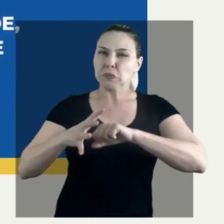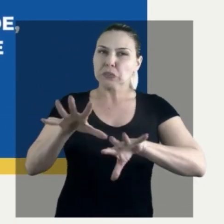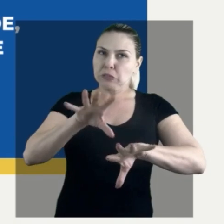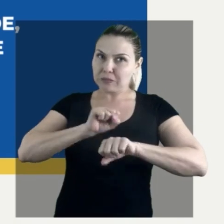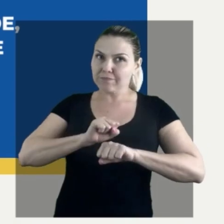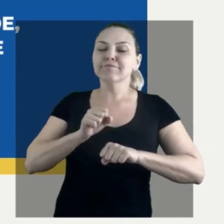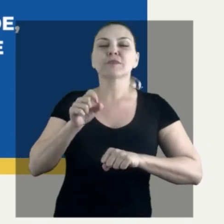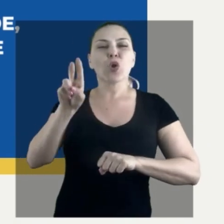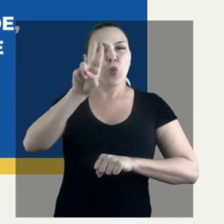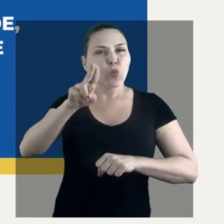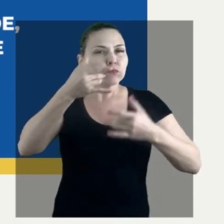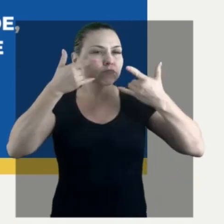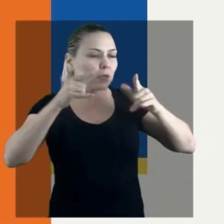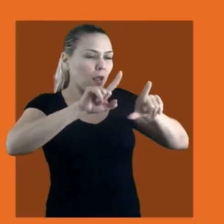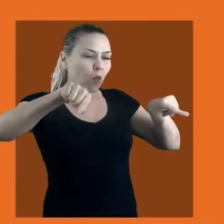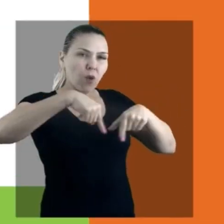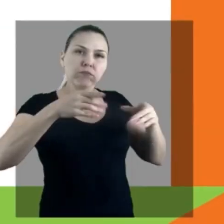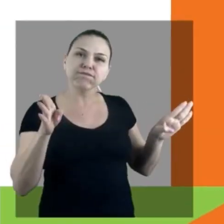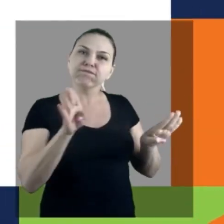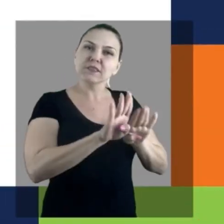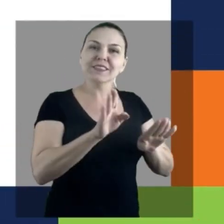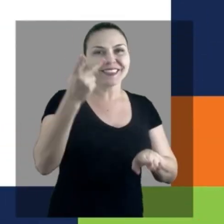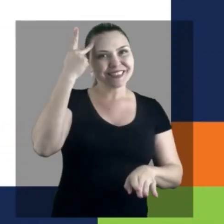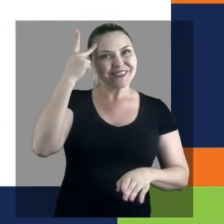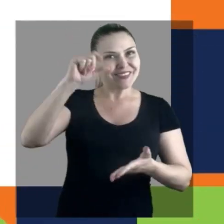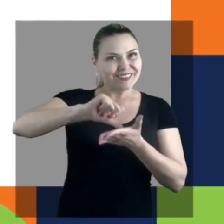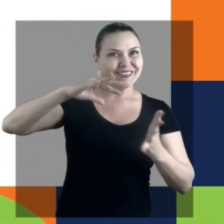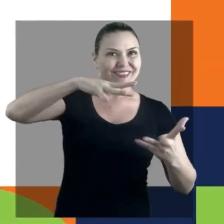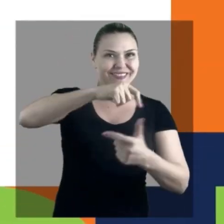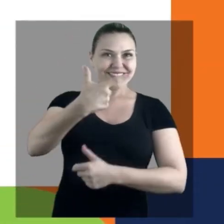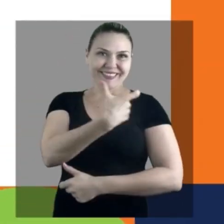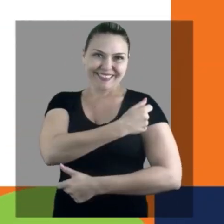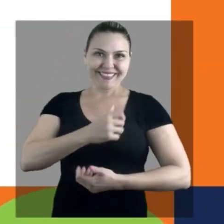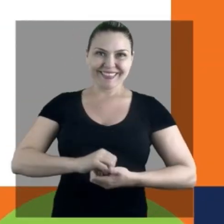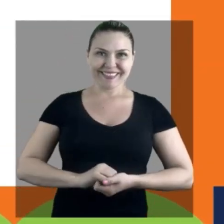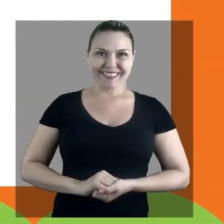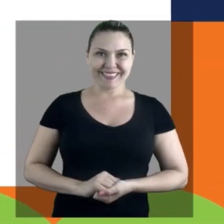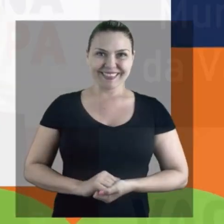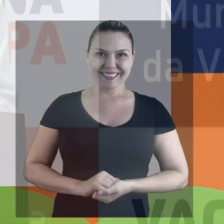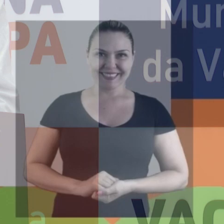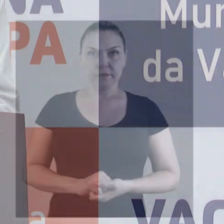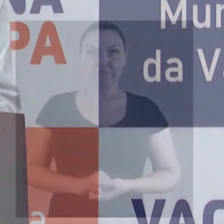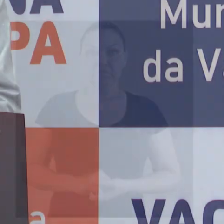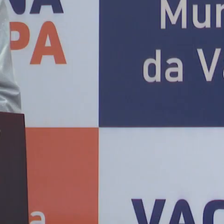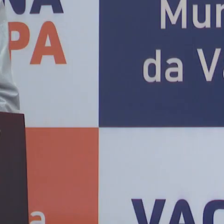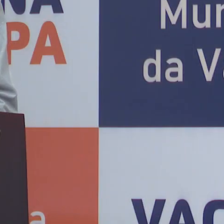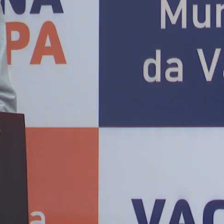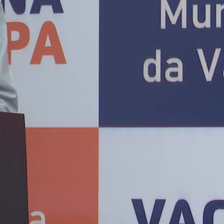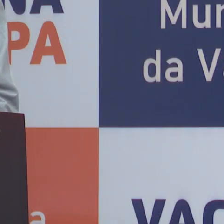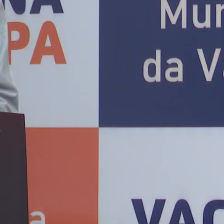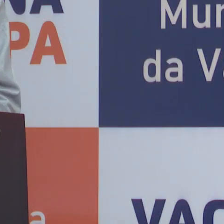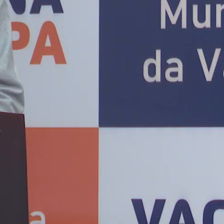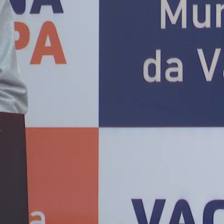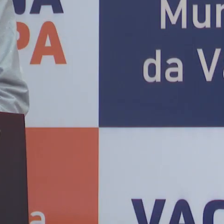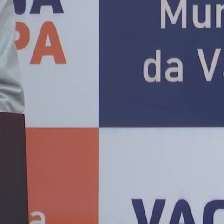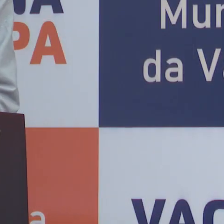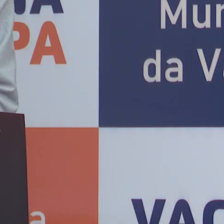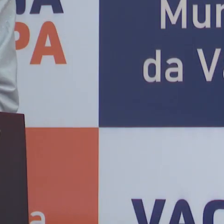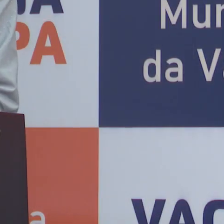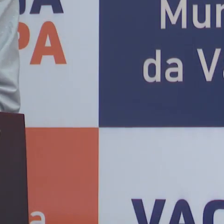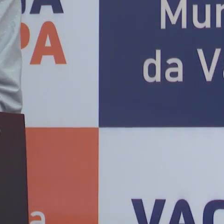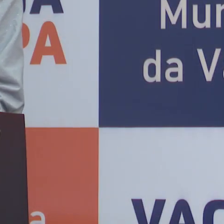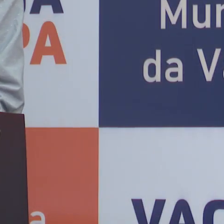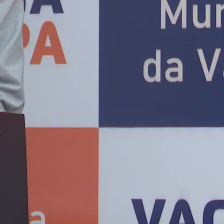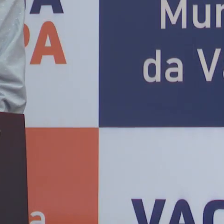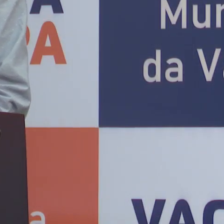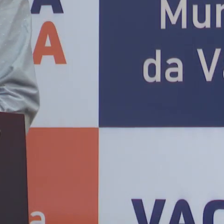Covid-19. Use máscara em locais fechados. São Paulo, capital mundial da vacina. Senhoras e senhores, muito boa